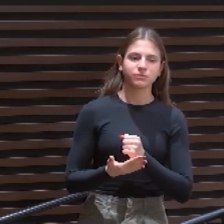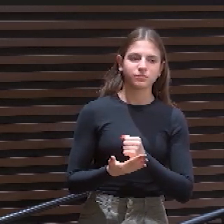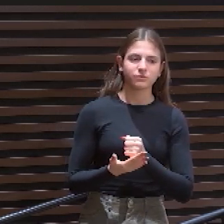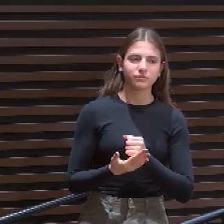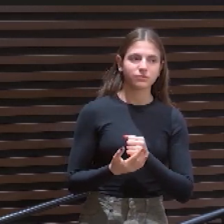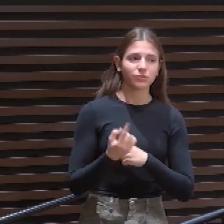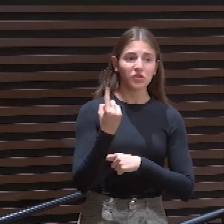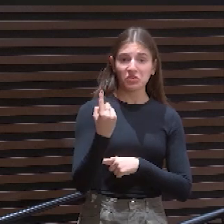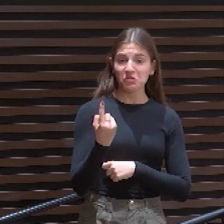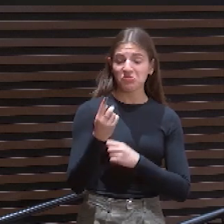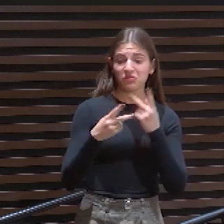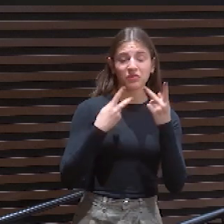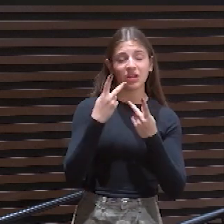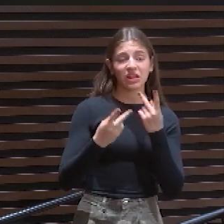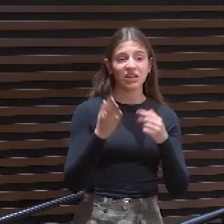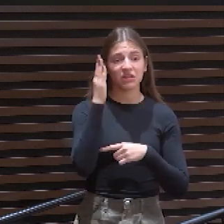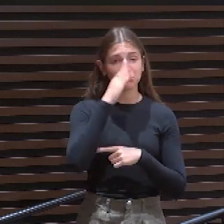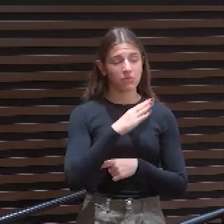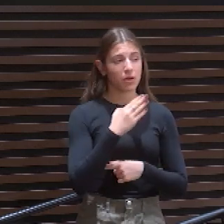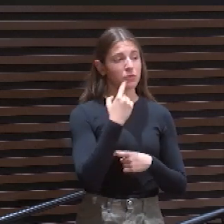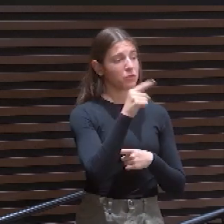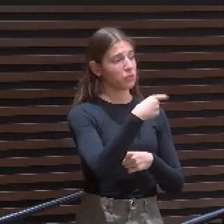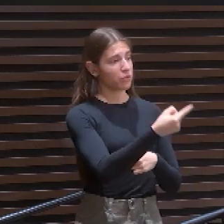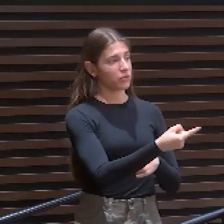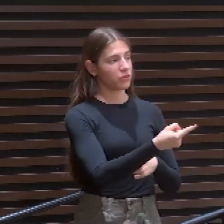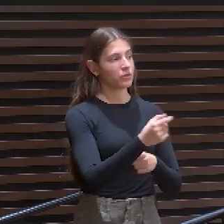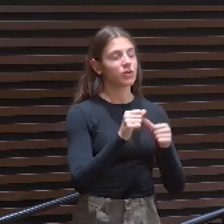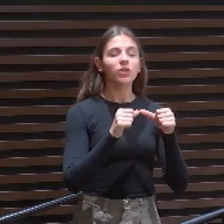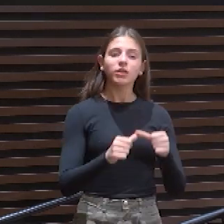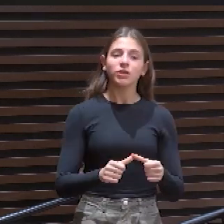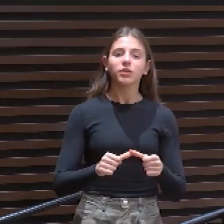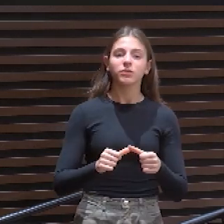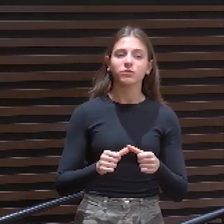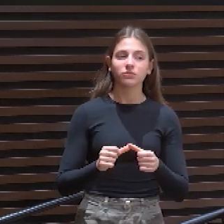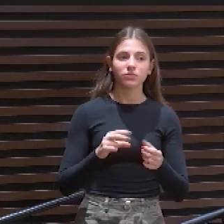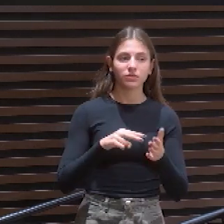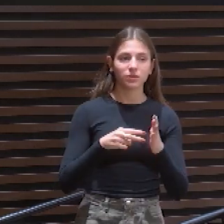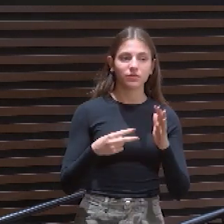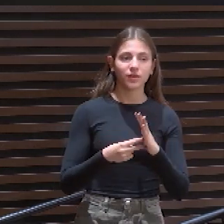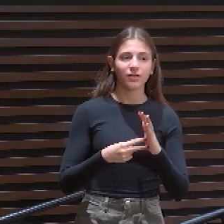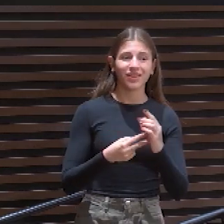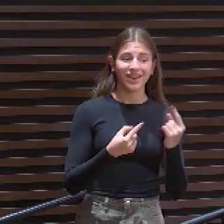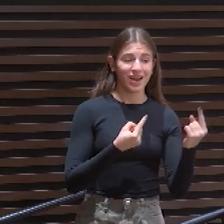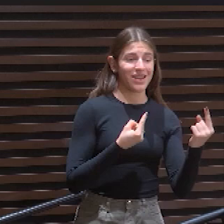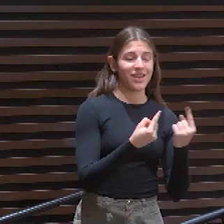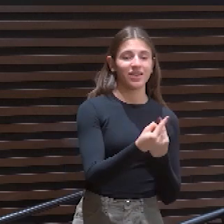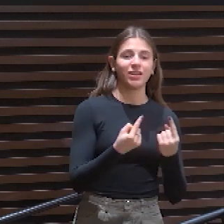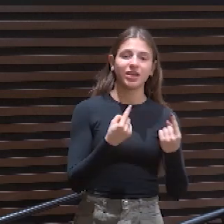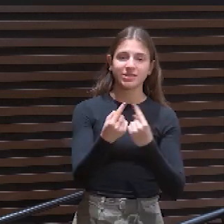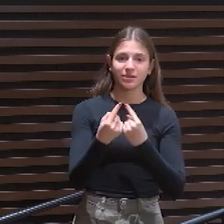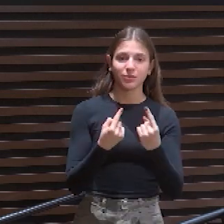Um falando mal do outro. Esse é o sentido. Era um falar mal recíproco, entre si,